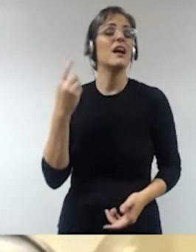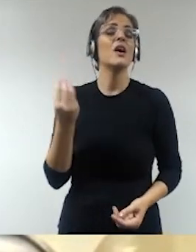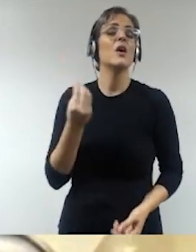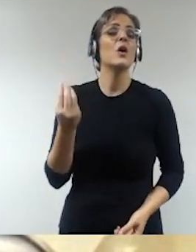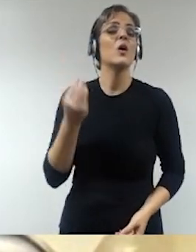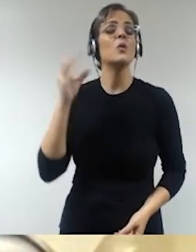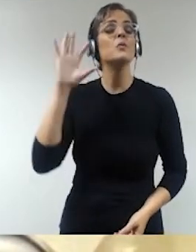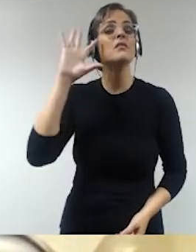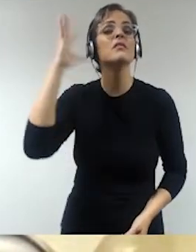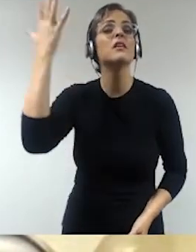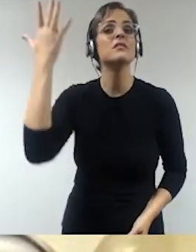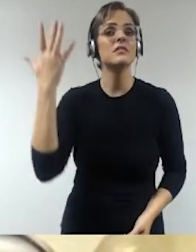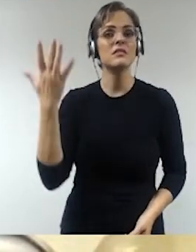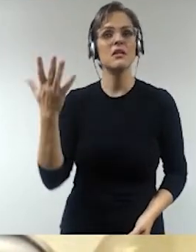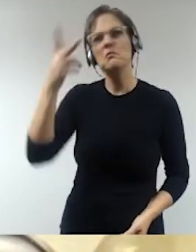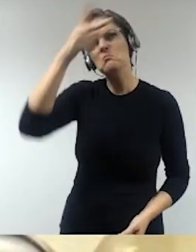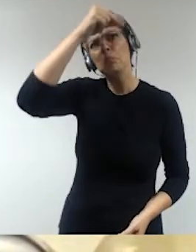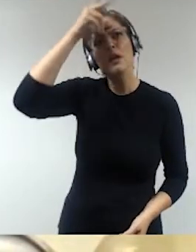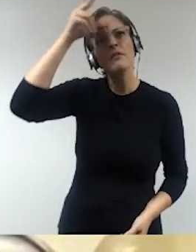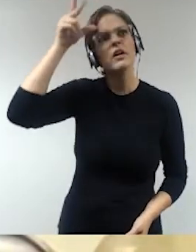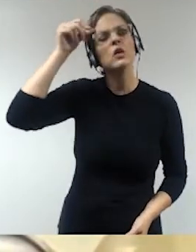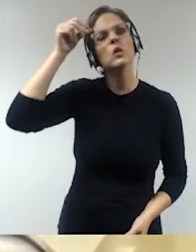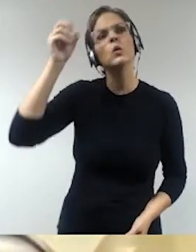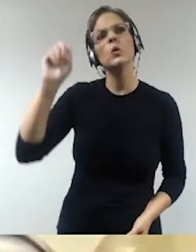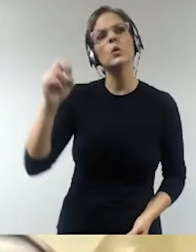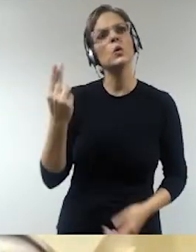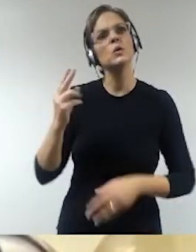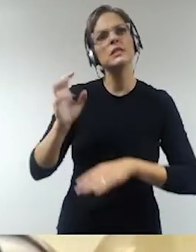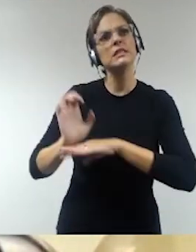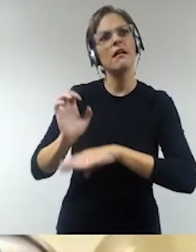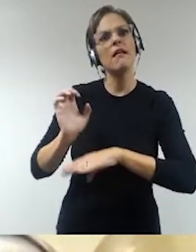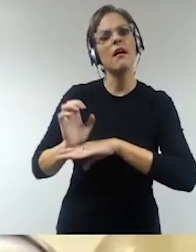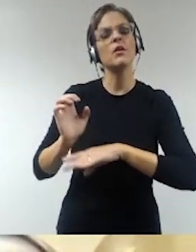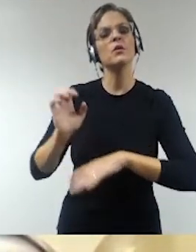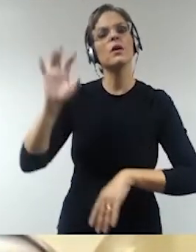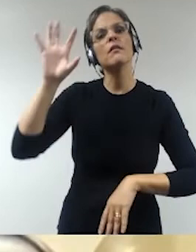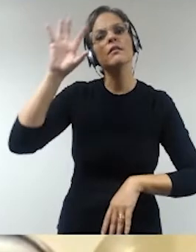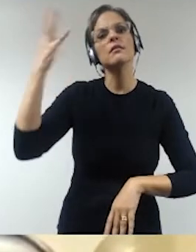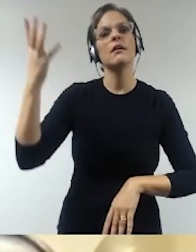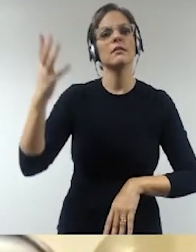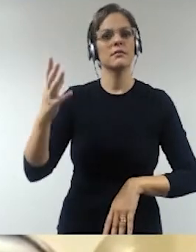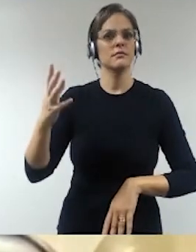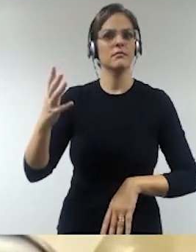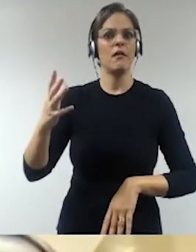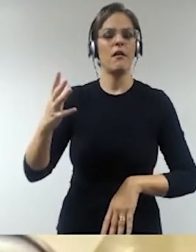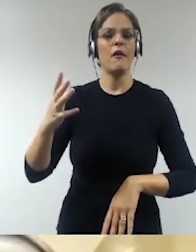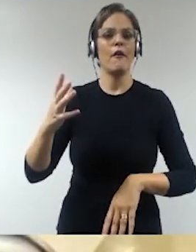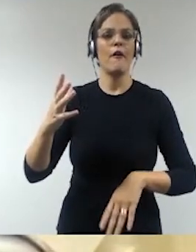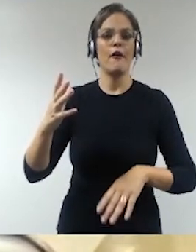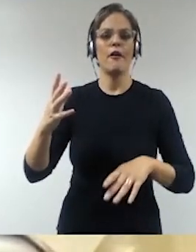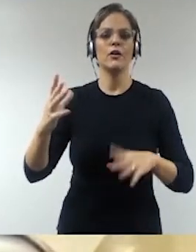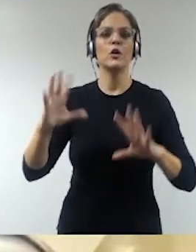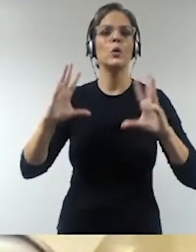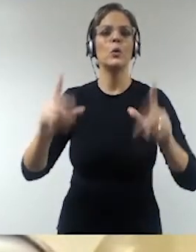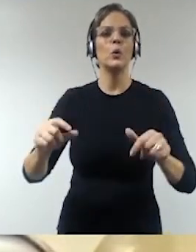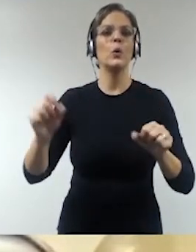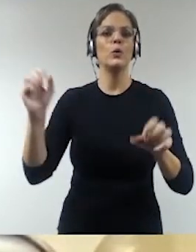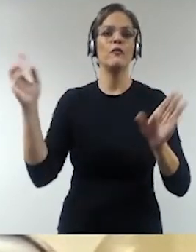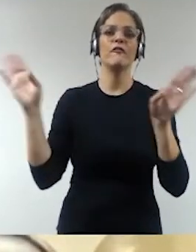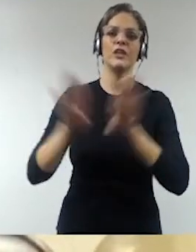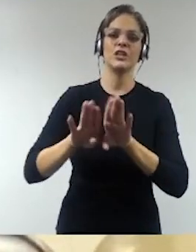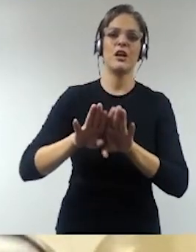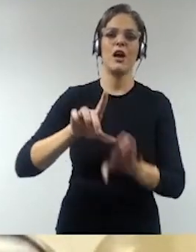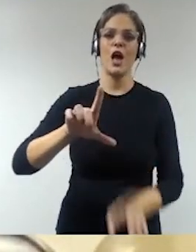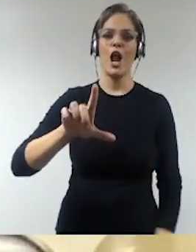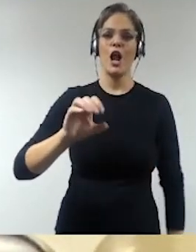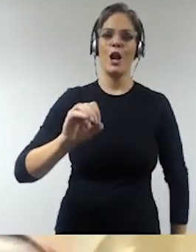de uma prefeitura ou de um estado que estabelece o lockdown, né? Será que essa decisão de estabelecer